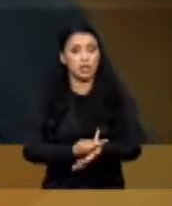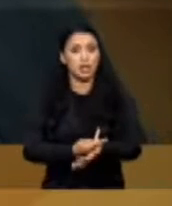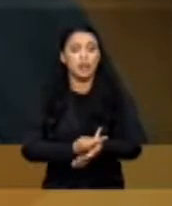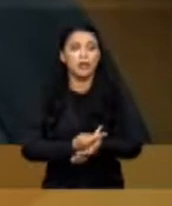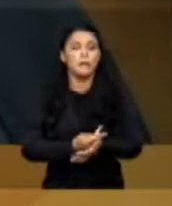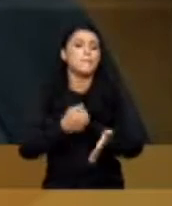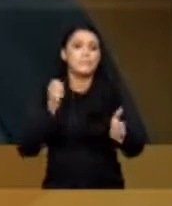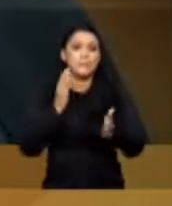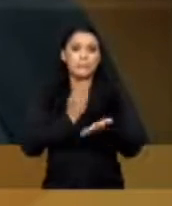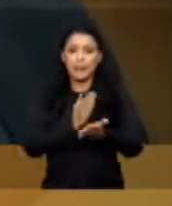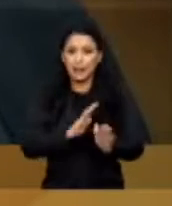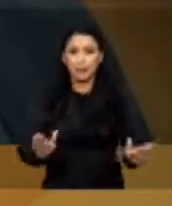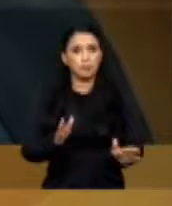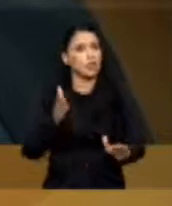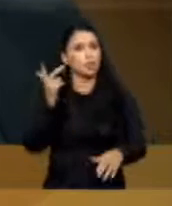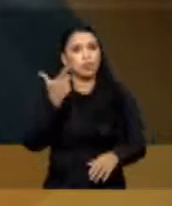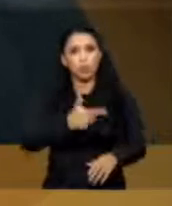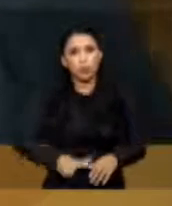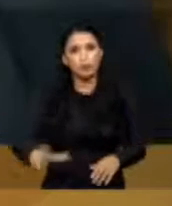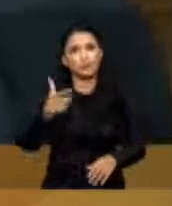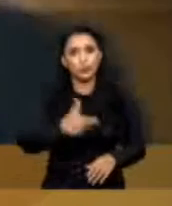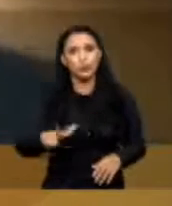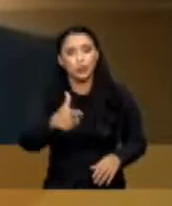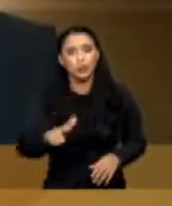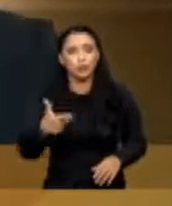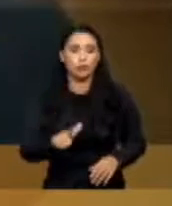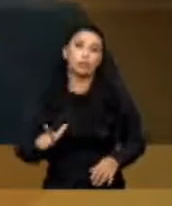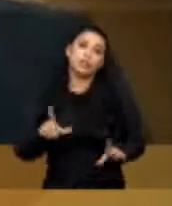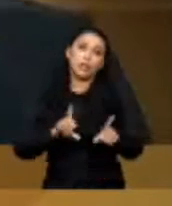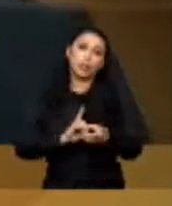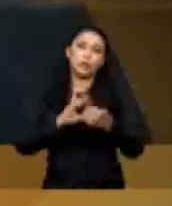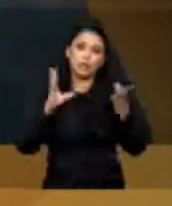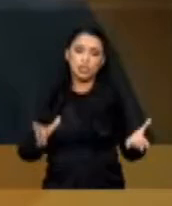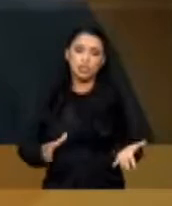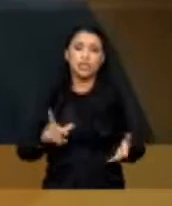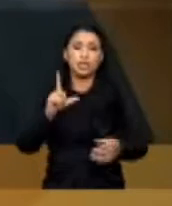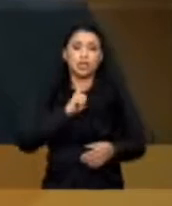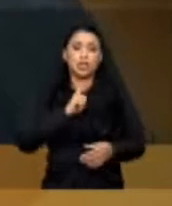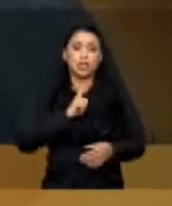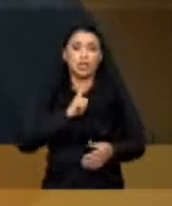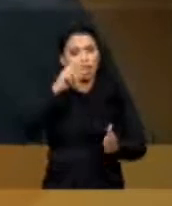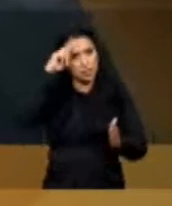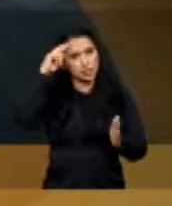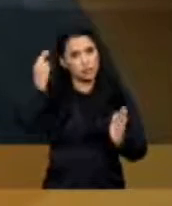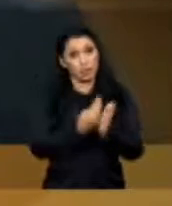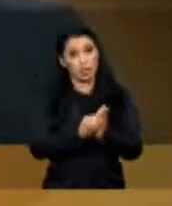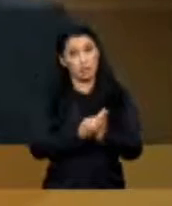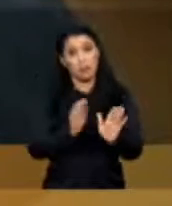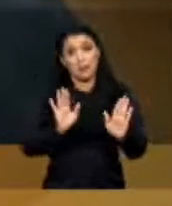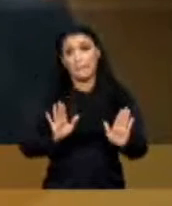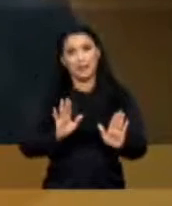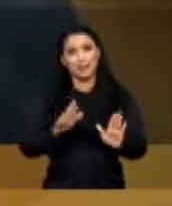na nossa democracia, tolerante e respeitosa com todos, mas nem sempre tolerada